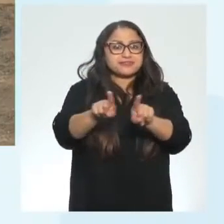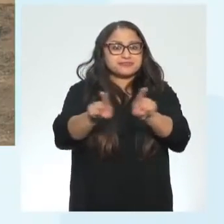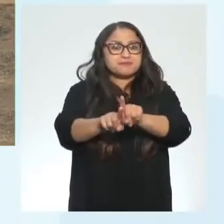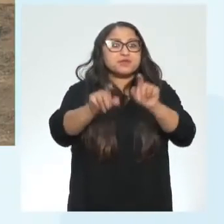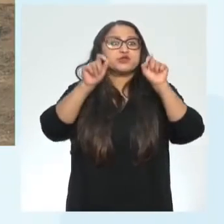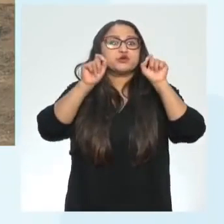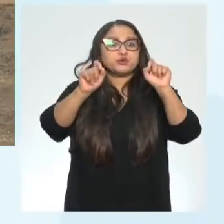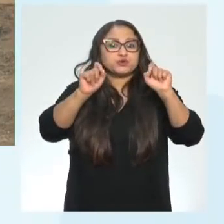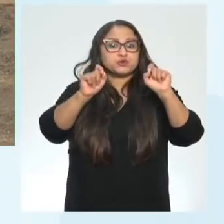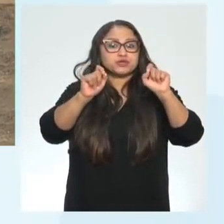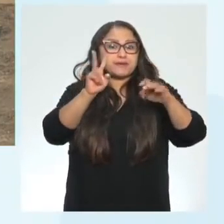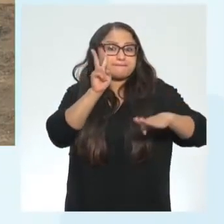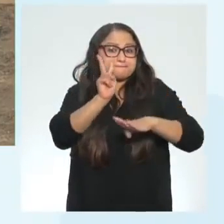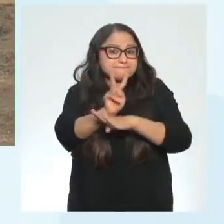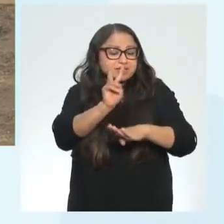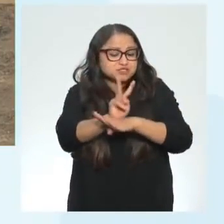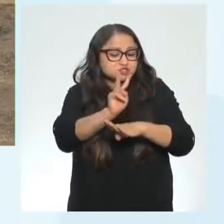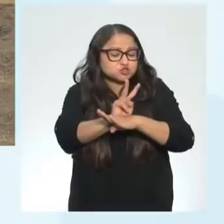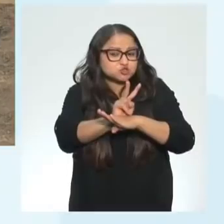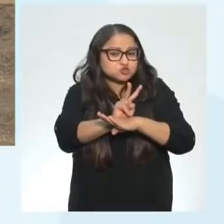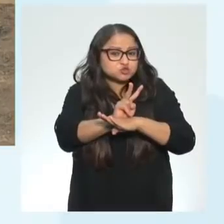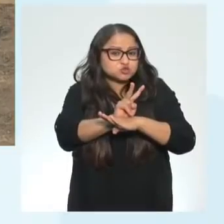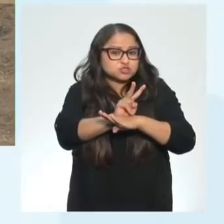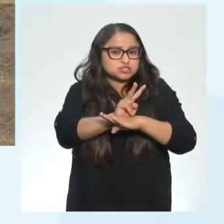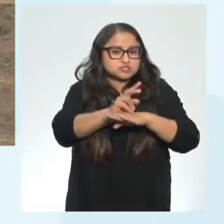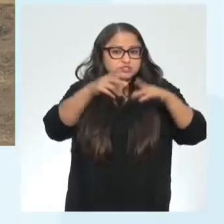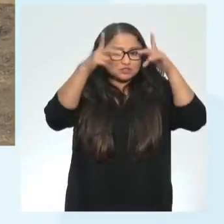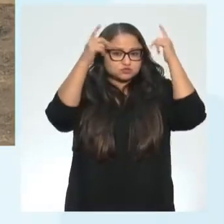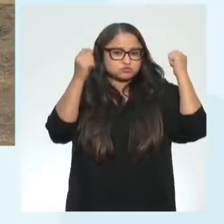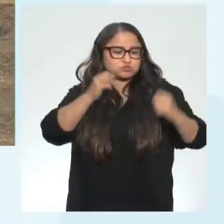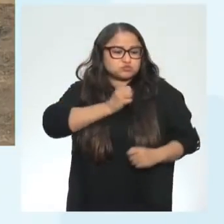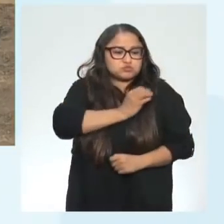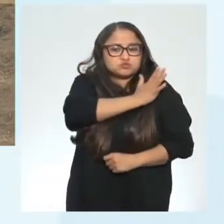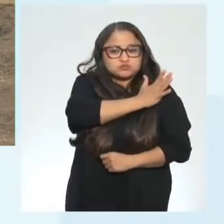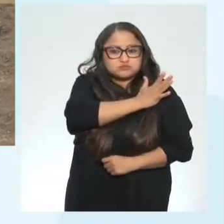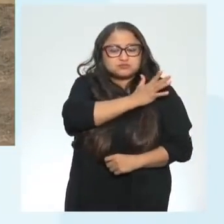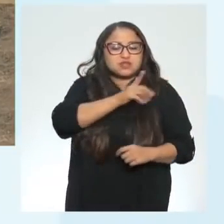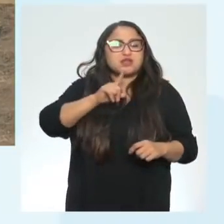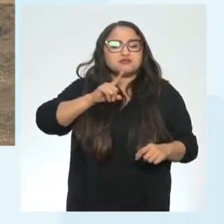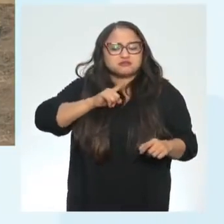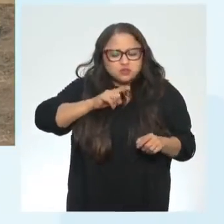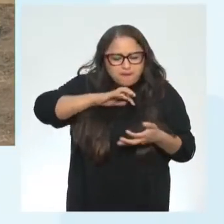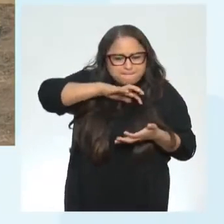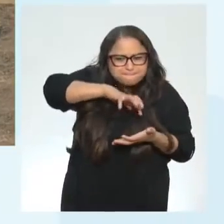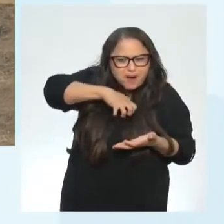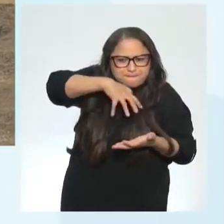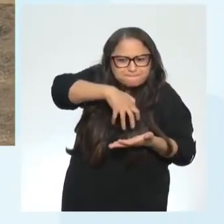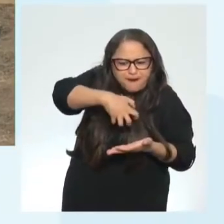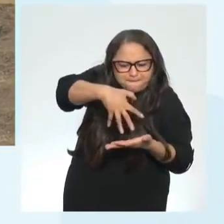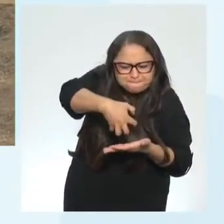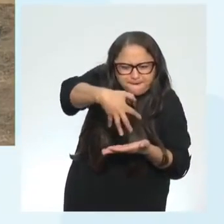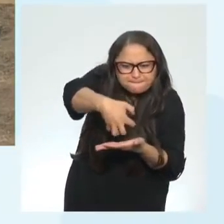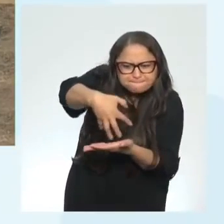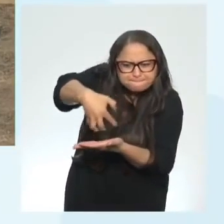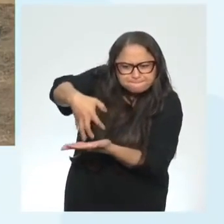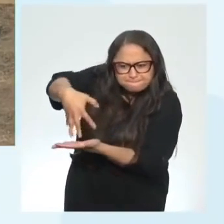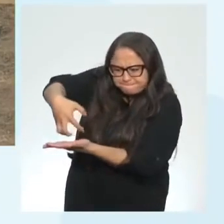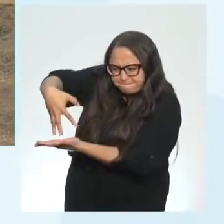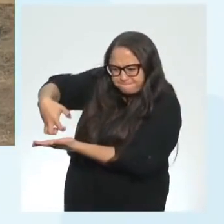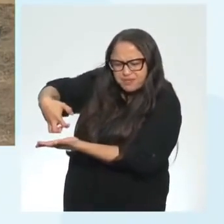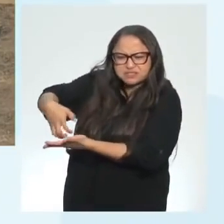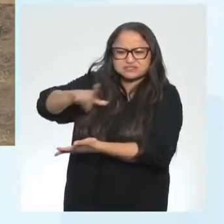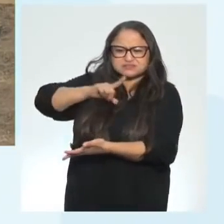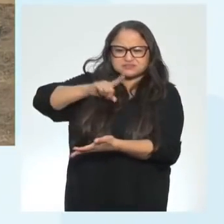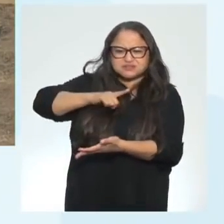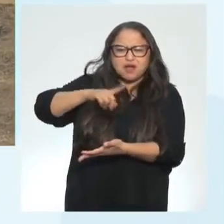para a proteção dos soldados. Os soldados cavavam as trincheiras e ali permaneciam